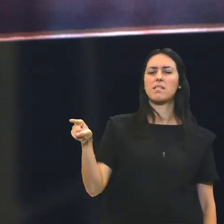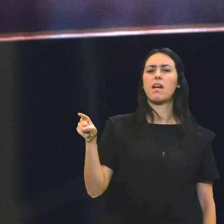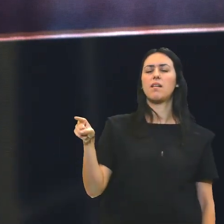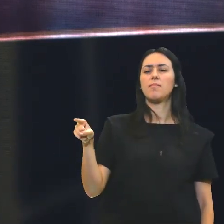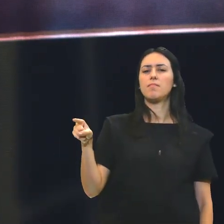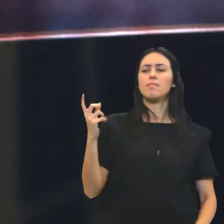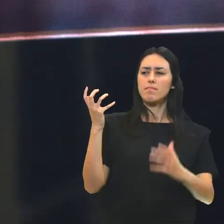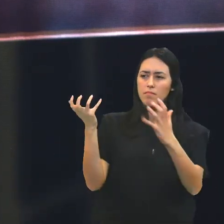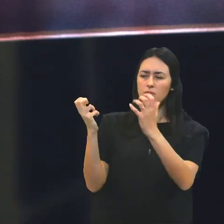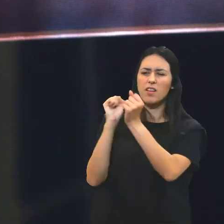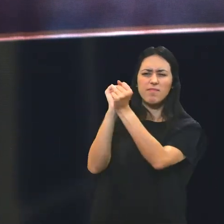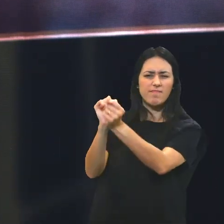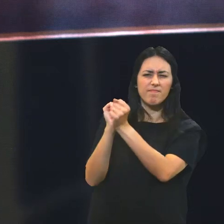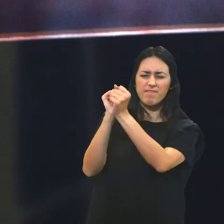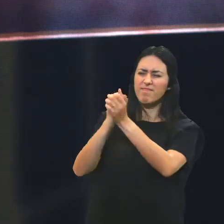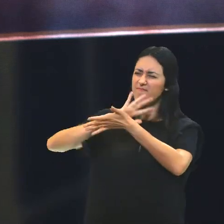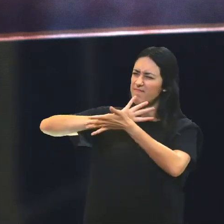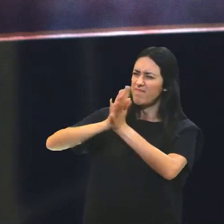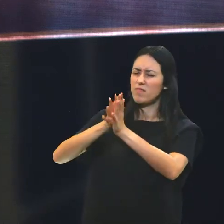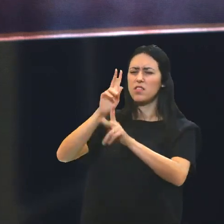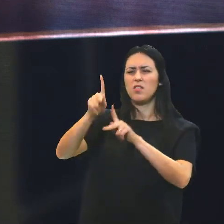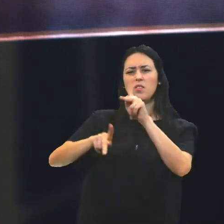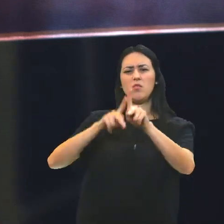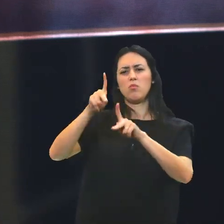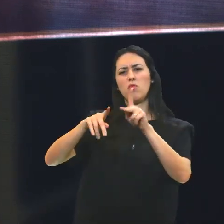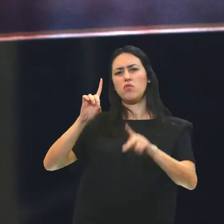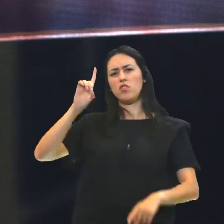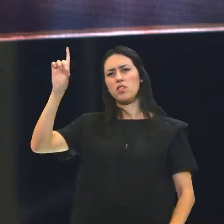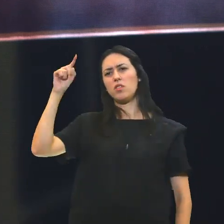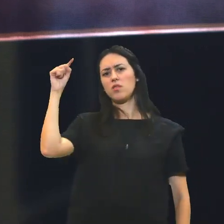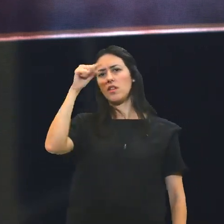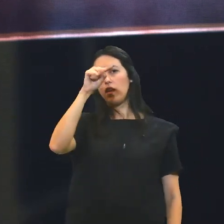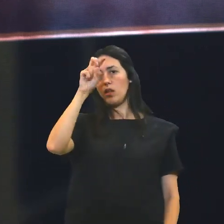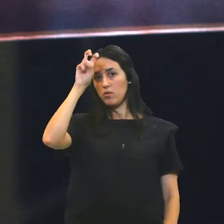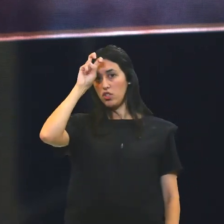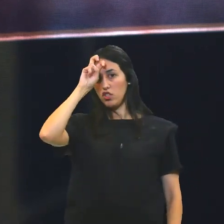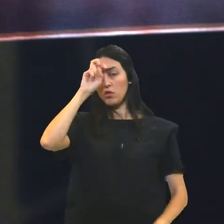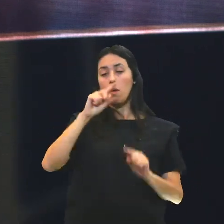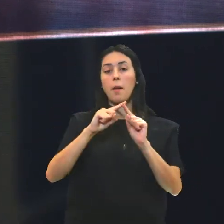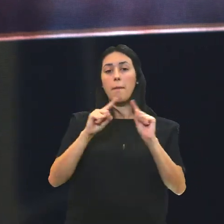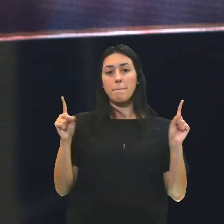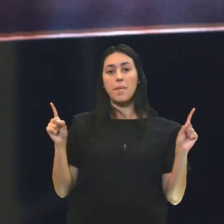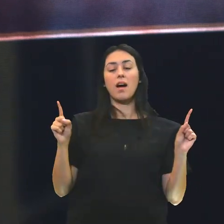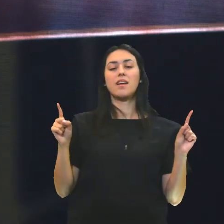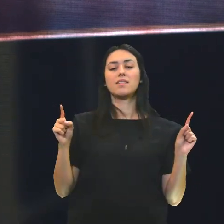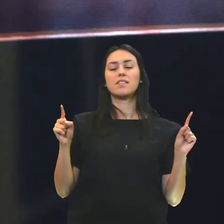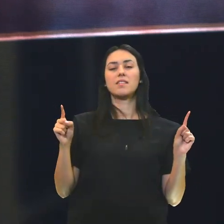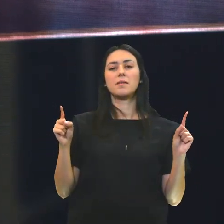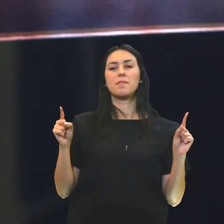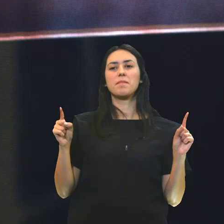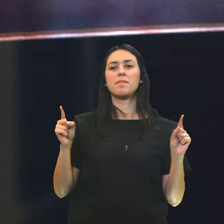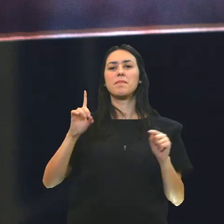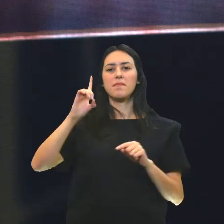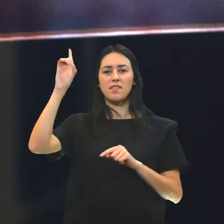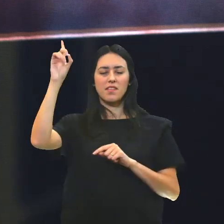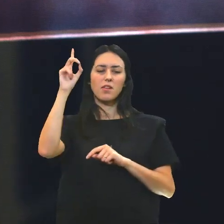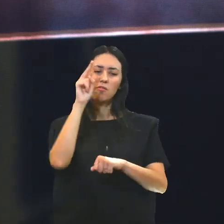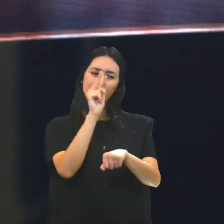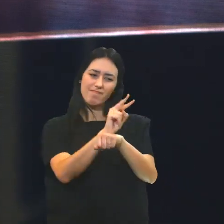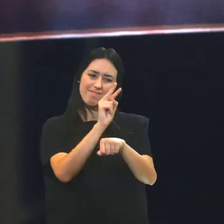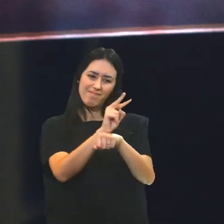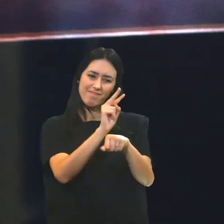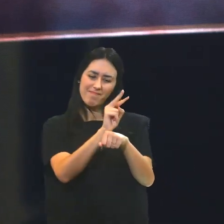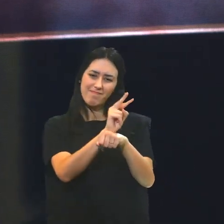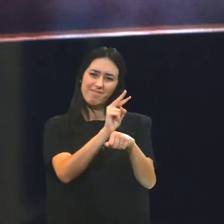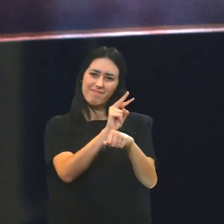queria escravizar e destruir o povo de Deus no Egito. Mas ele se tornou aquele que sustentou e